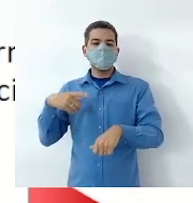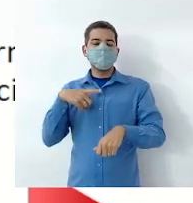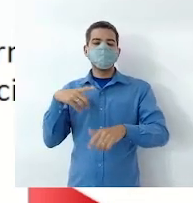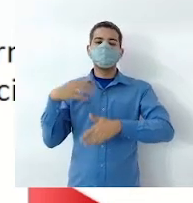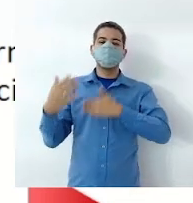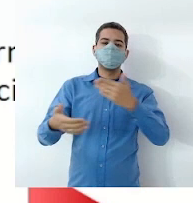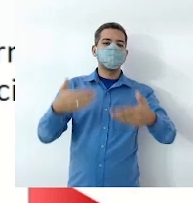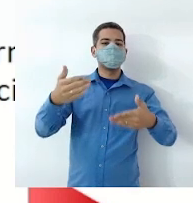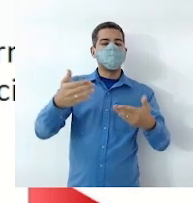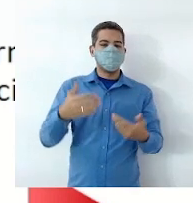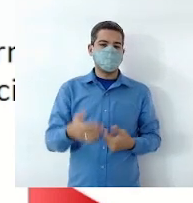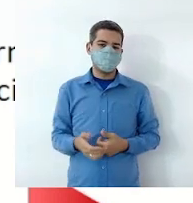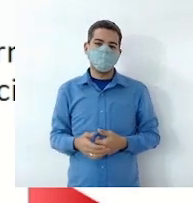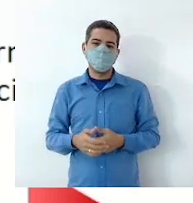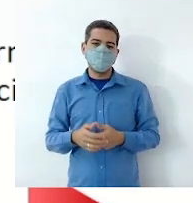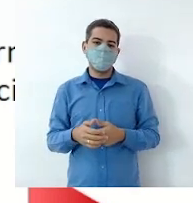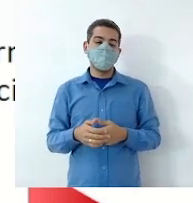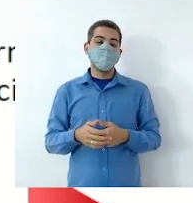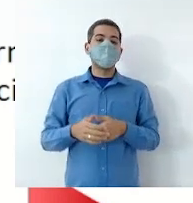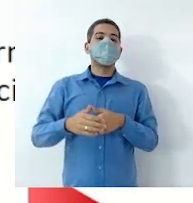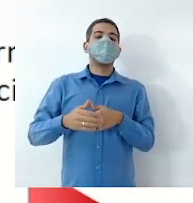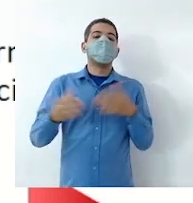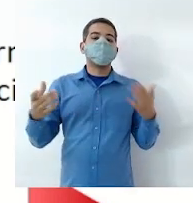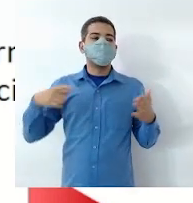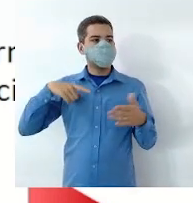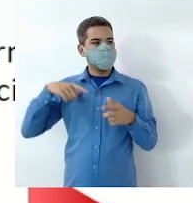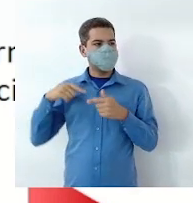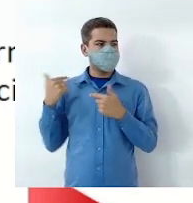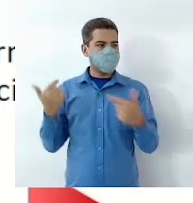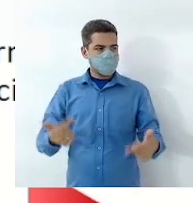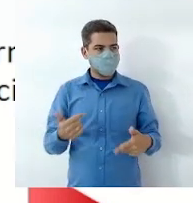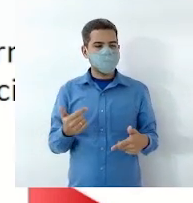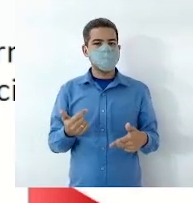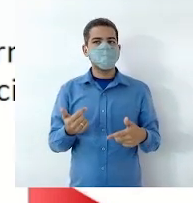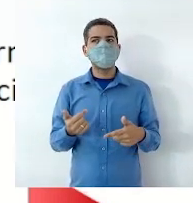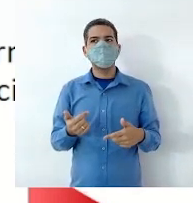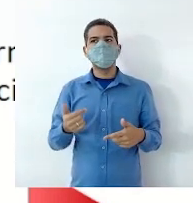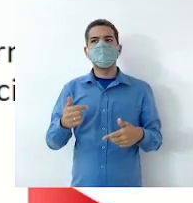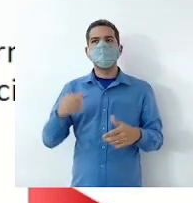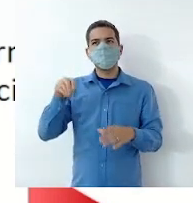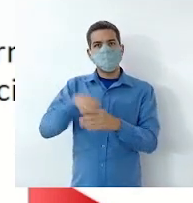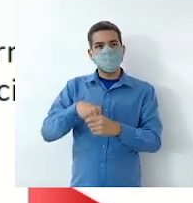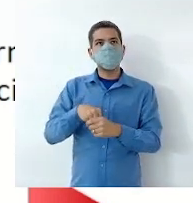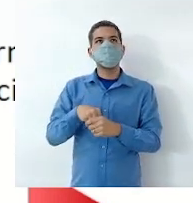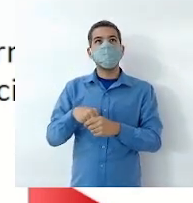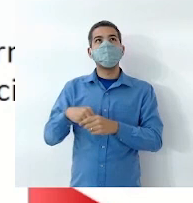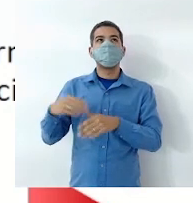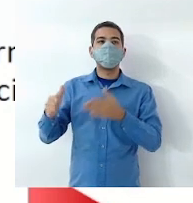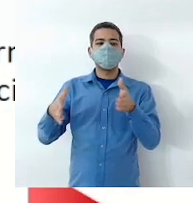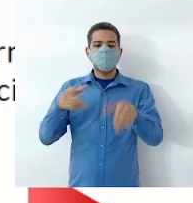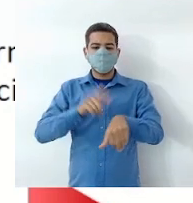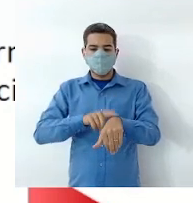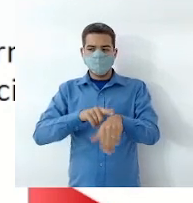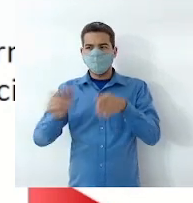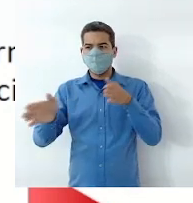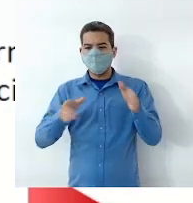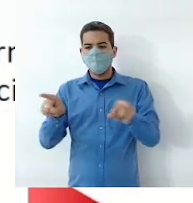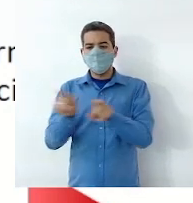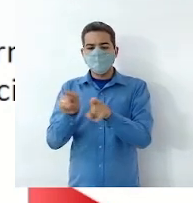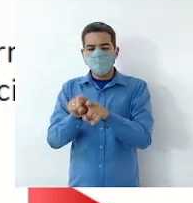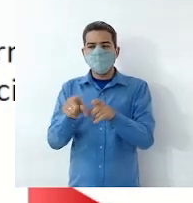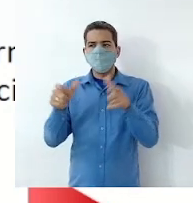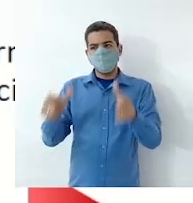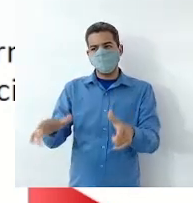trama. Lembrem-se que a narração é a ação entre os personagens dentro de um determinado tempo e